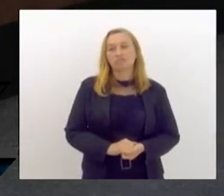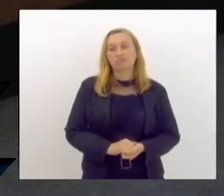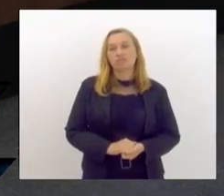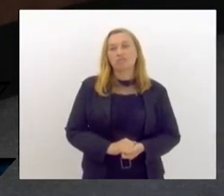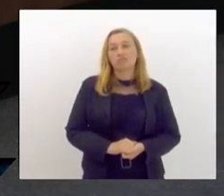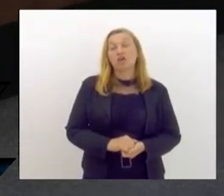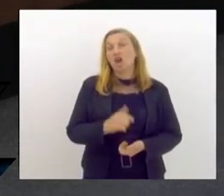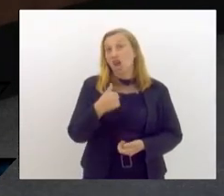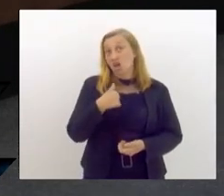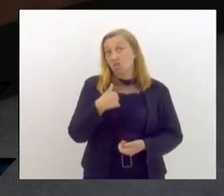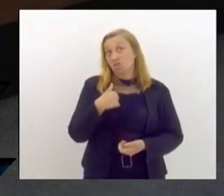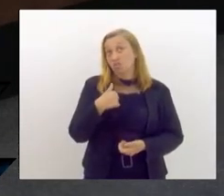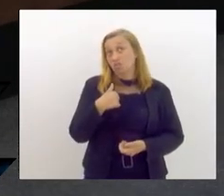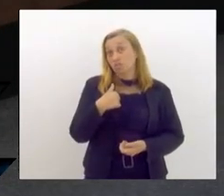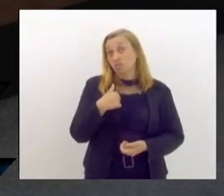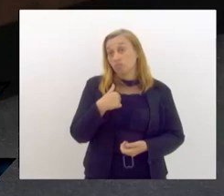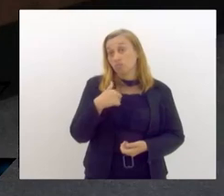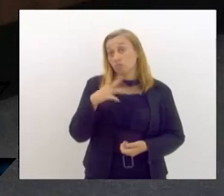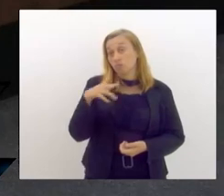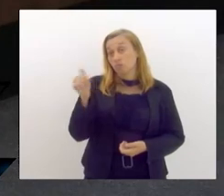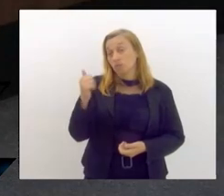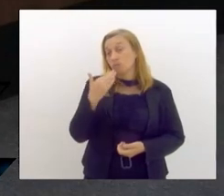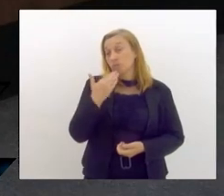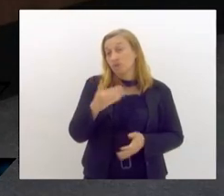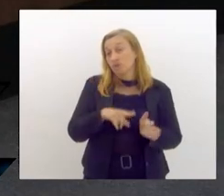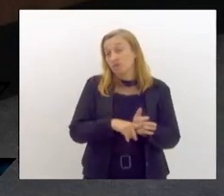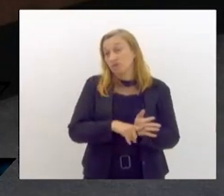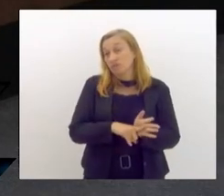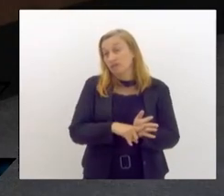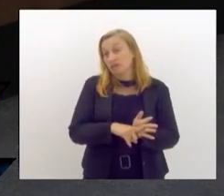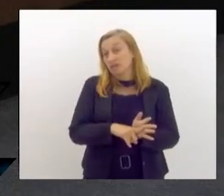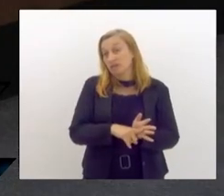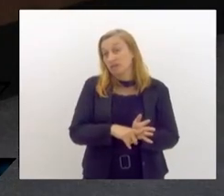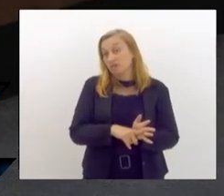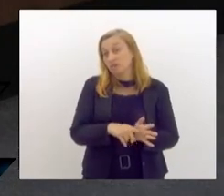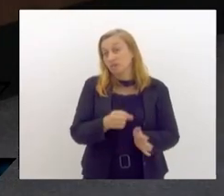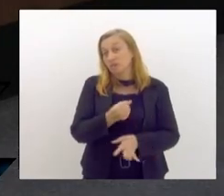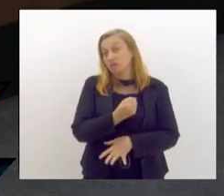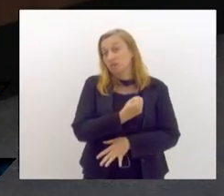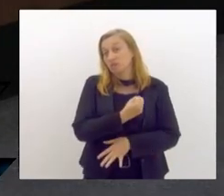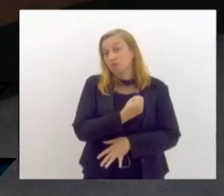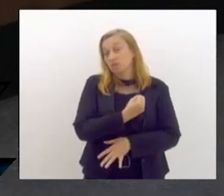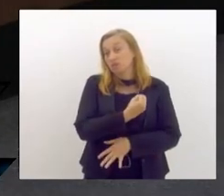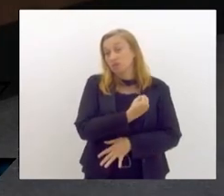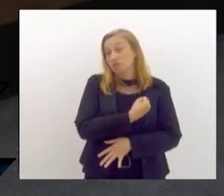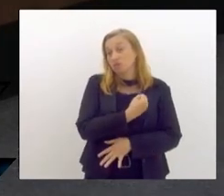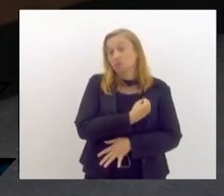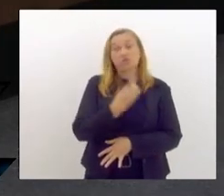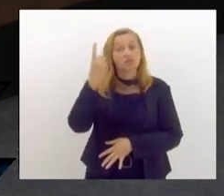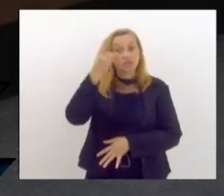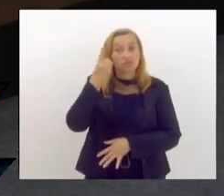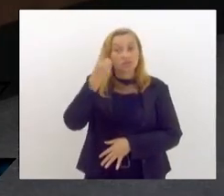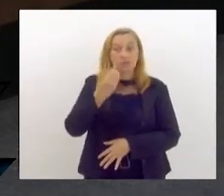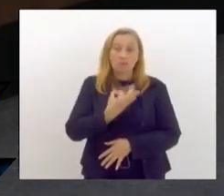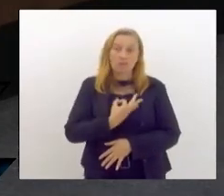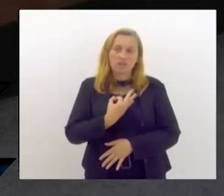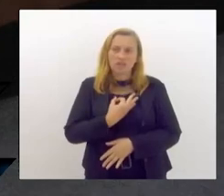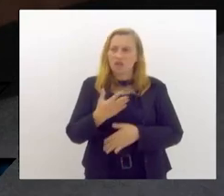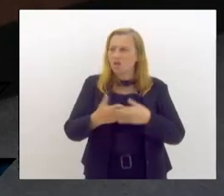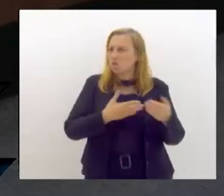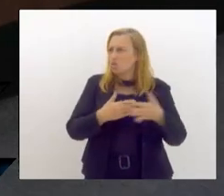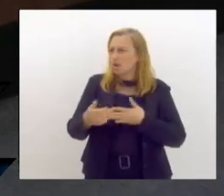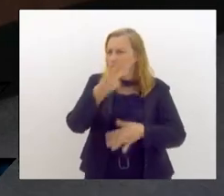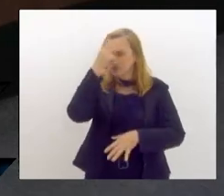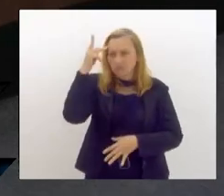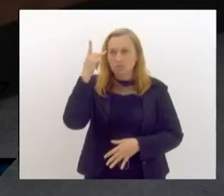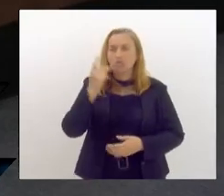Eu jamais pedi verificação de quórum para medalha, qualquer que seja ela, de quem quer que